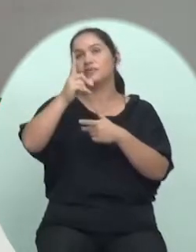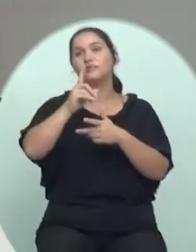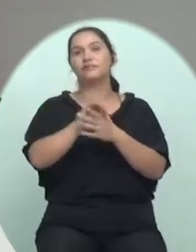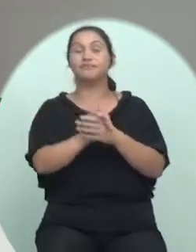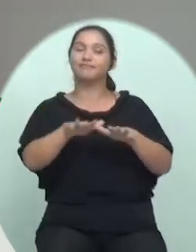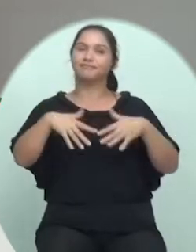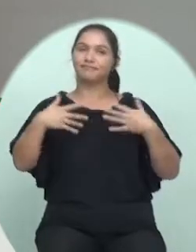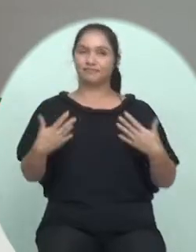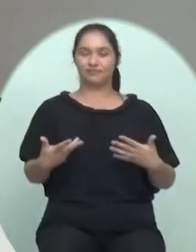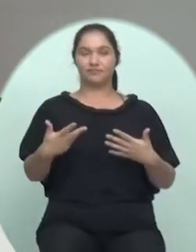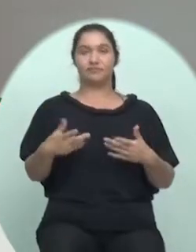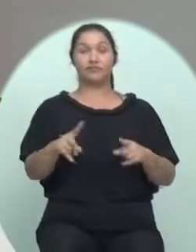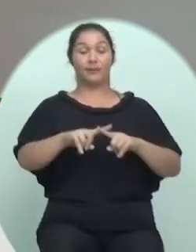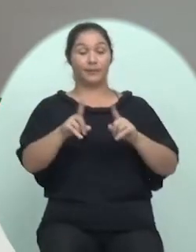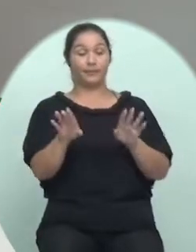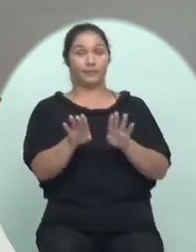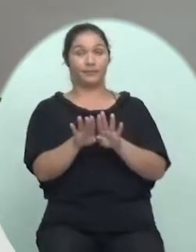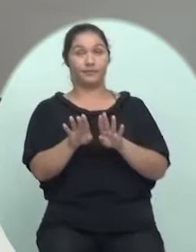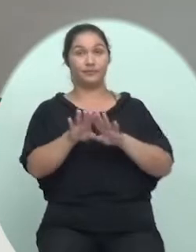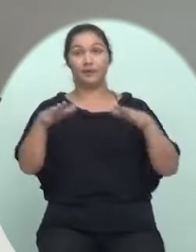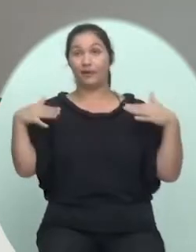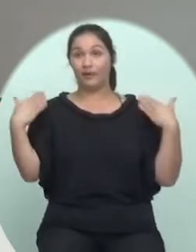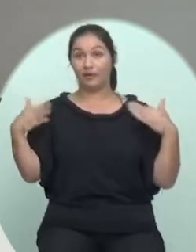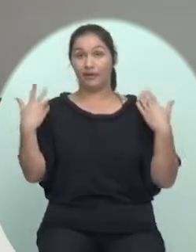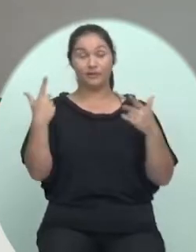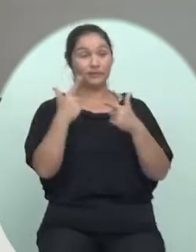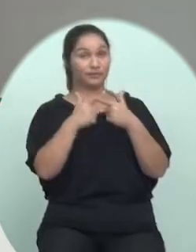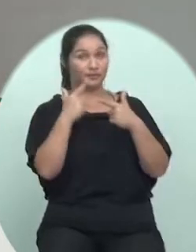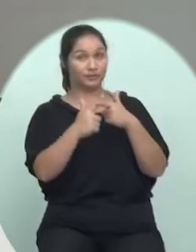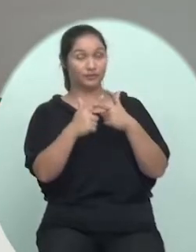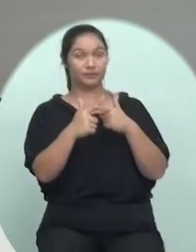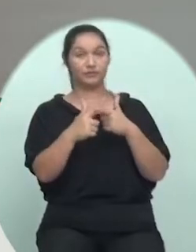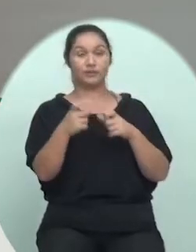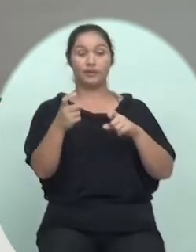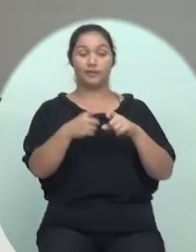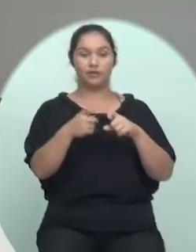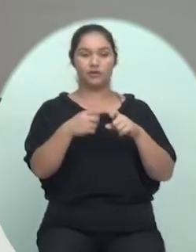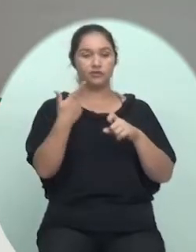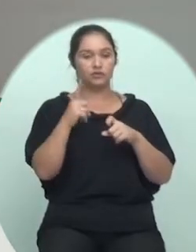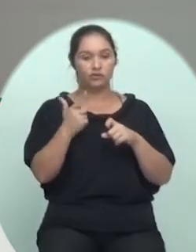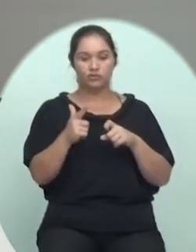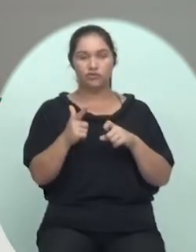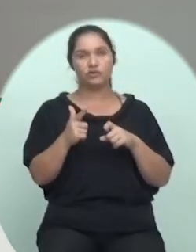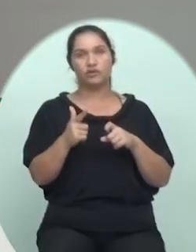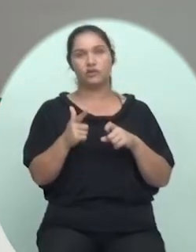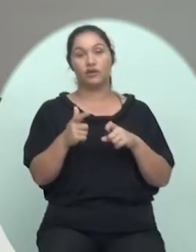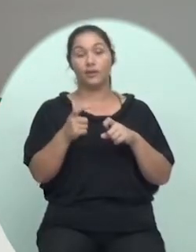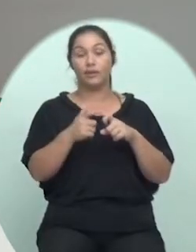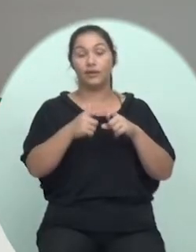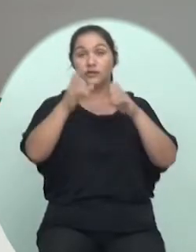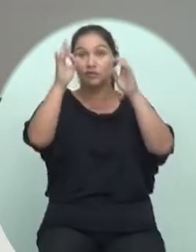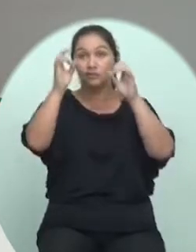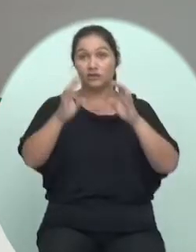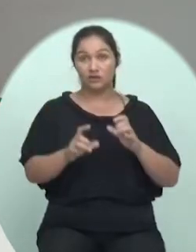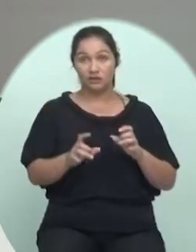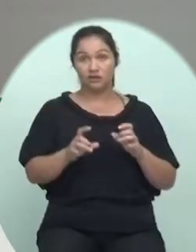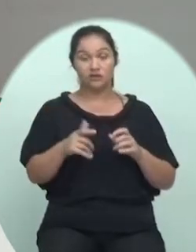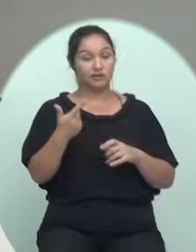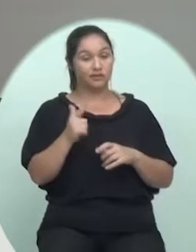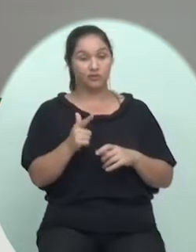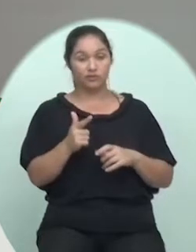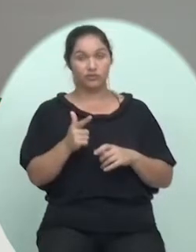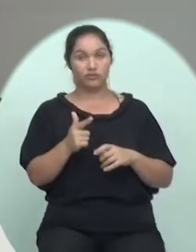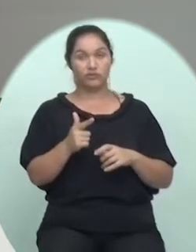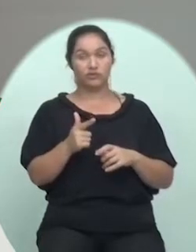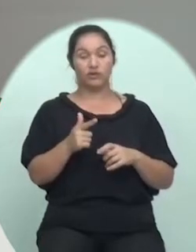Mas também fico satisfeito e contente que nós não tínhamos médico especialista em angiologia, em